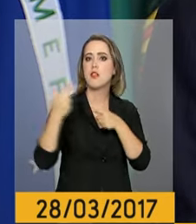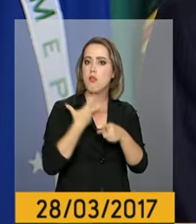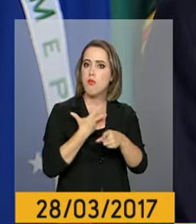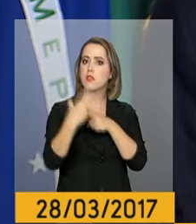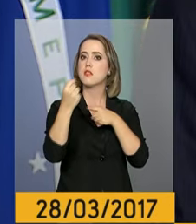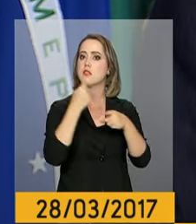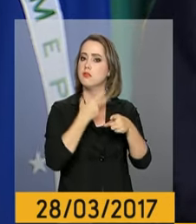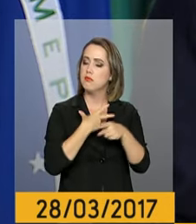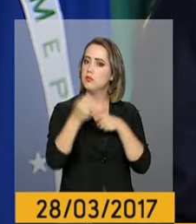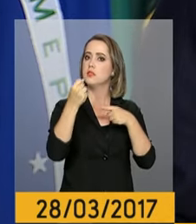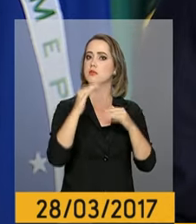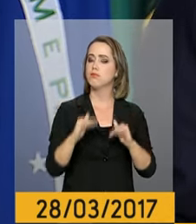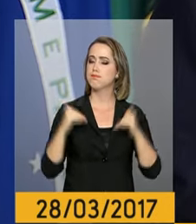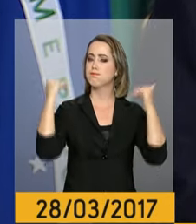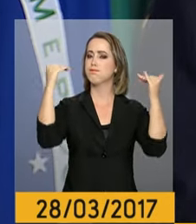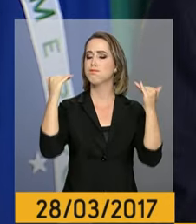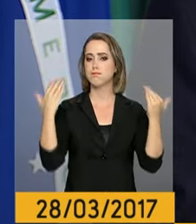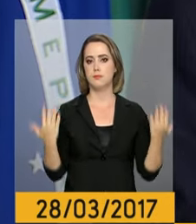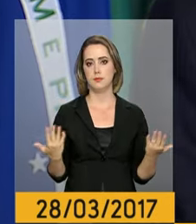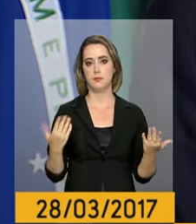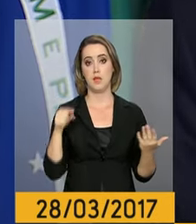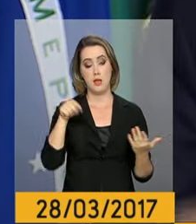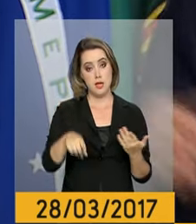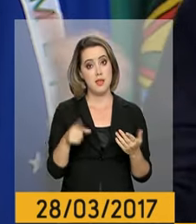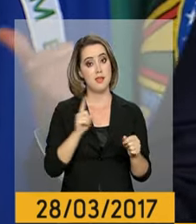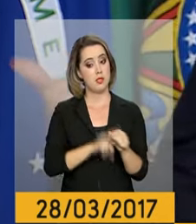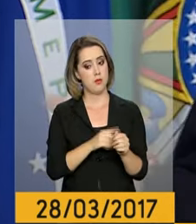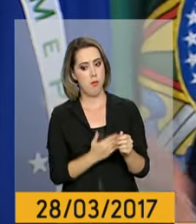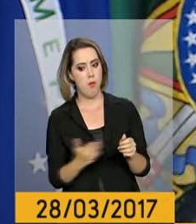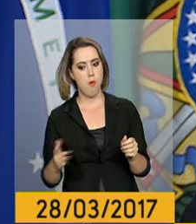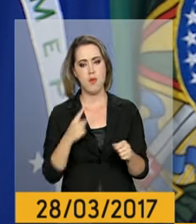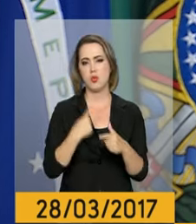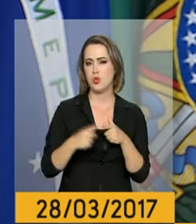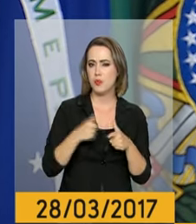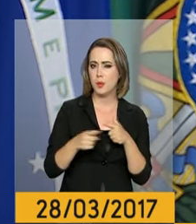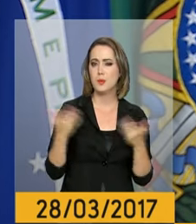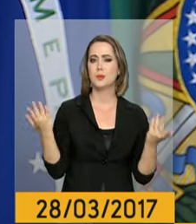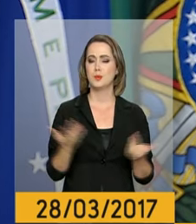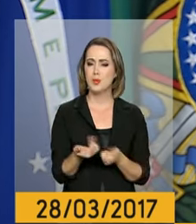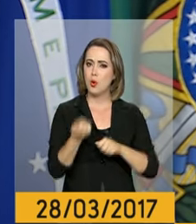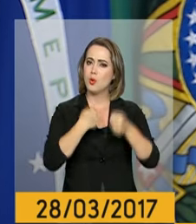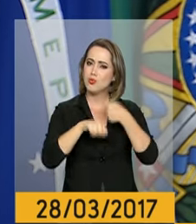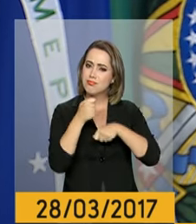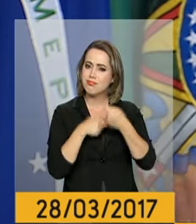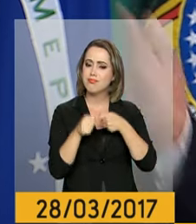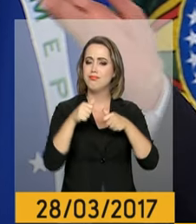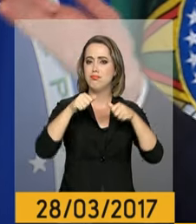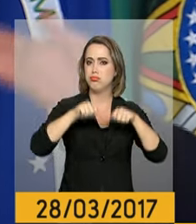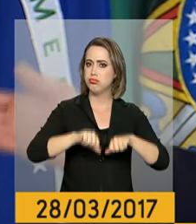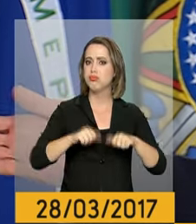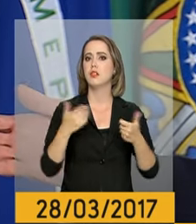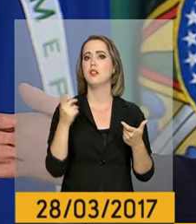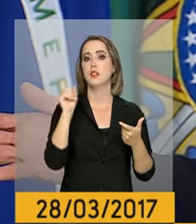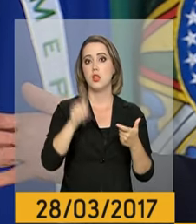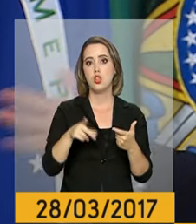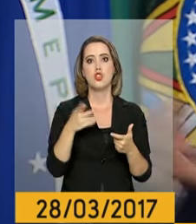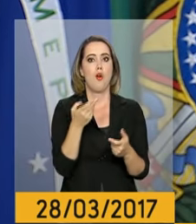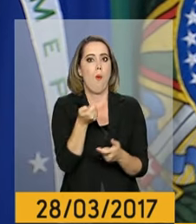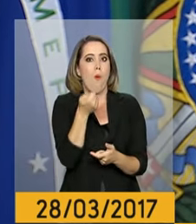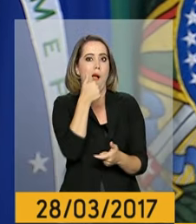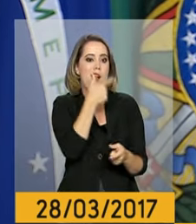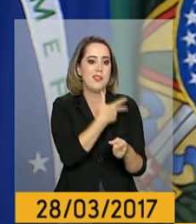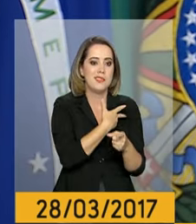soberanamente esta crise para nós que nós enfrentamos uma recessão violentíssima está sendo vencida